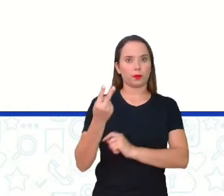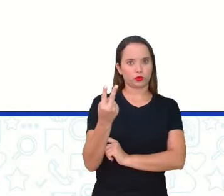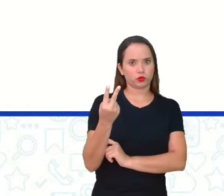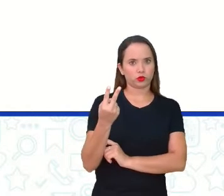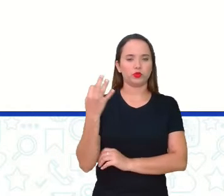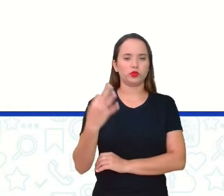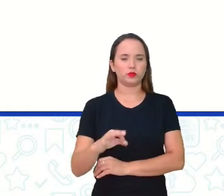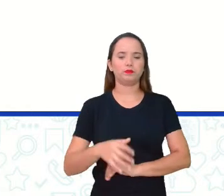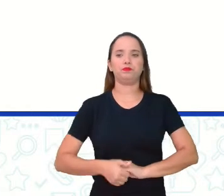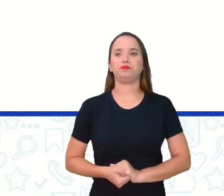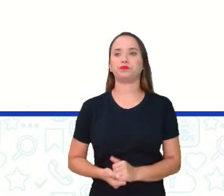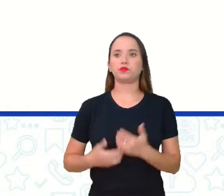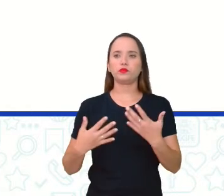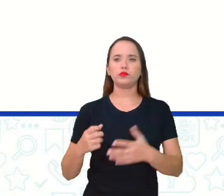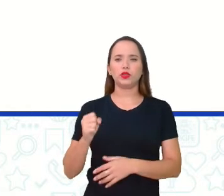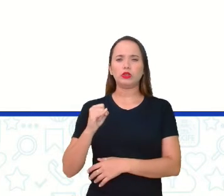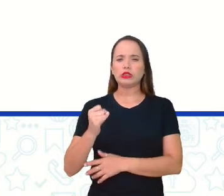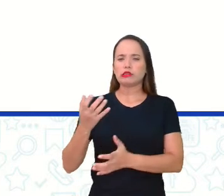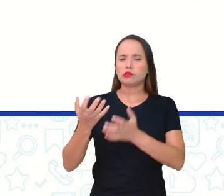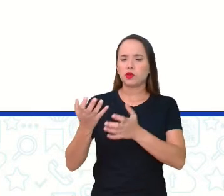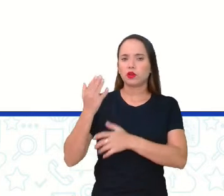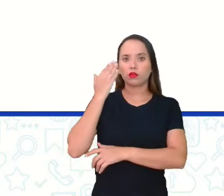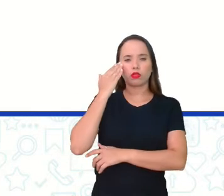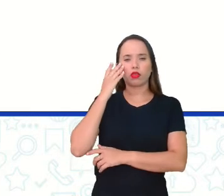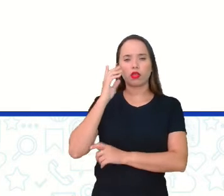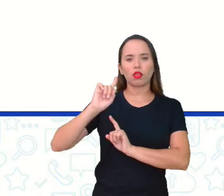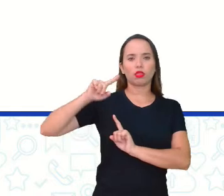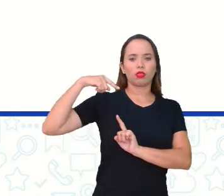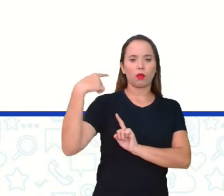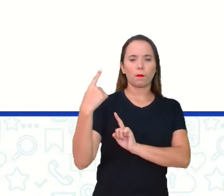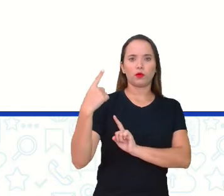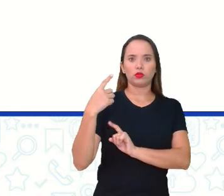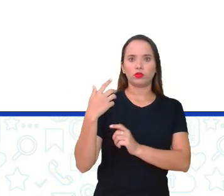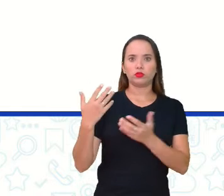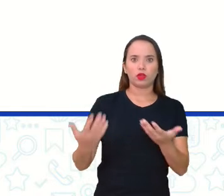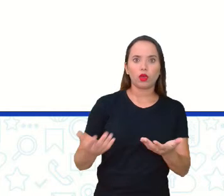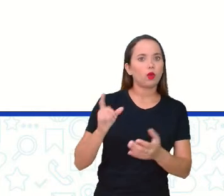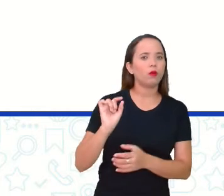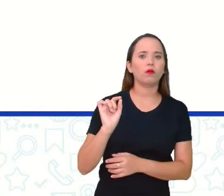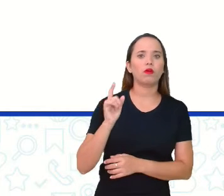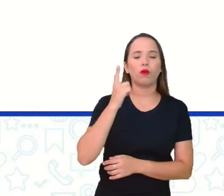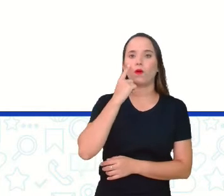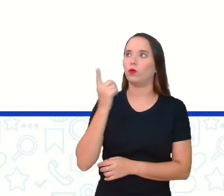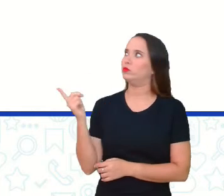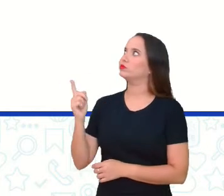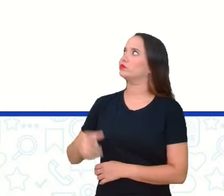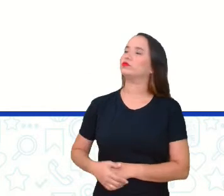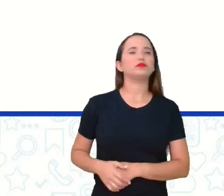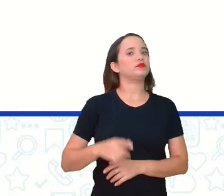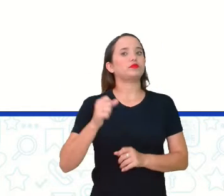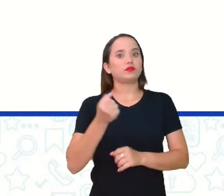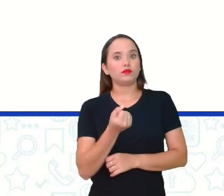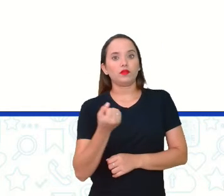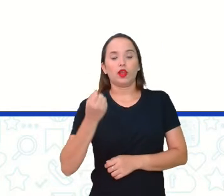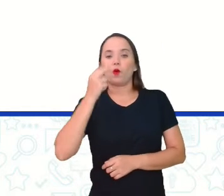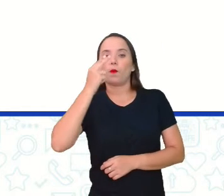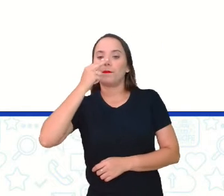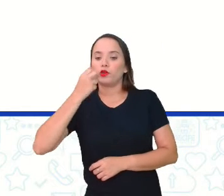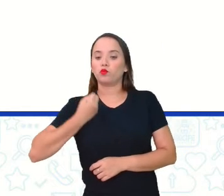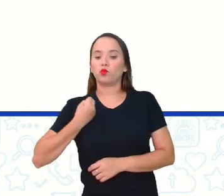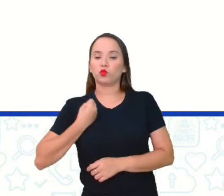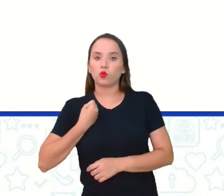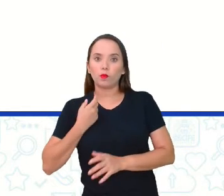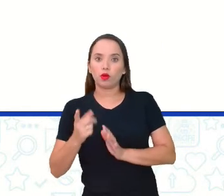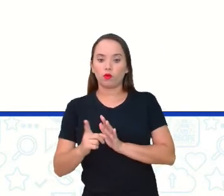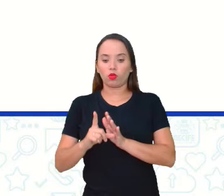vai perceber que se eu quisesse saber quem é que vem depois, ou seja, eu acabei de ver, é a quantidade anterior multiplicado por 2. Eu